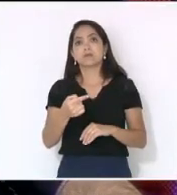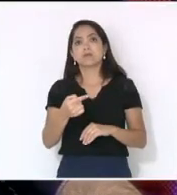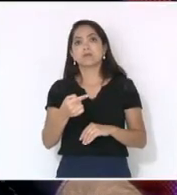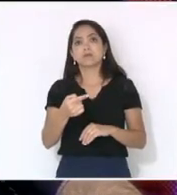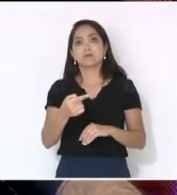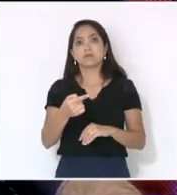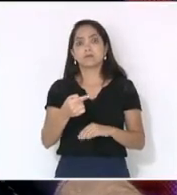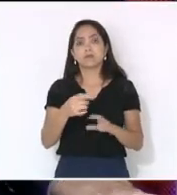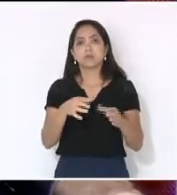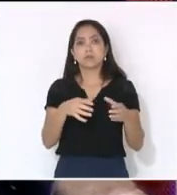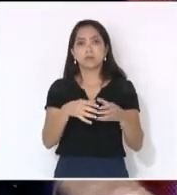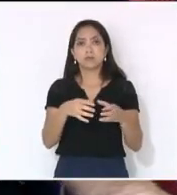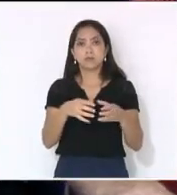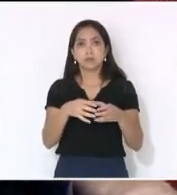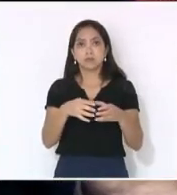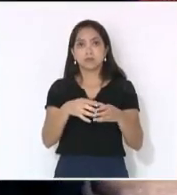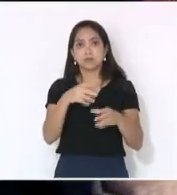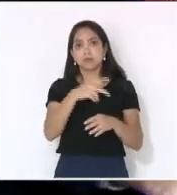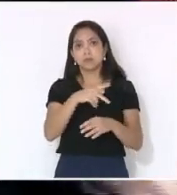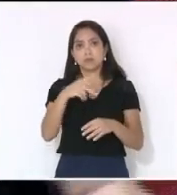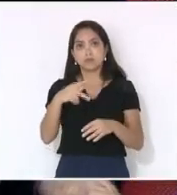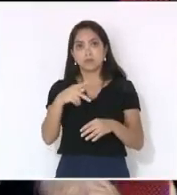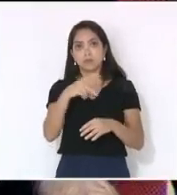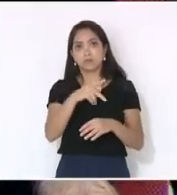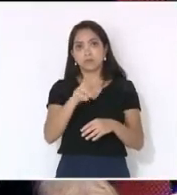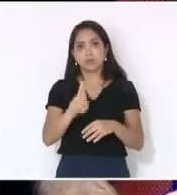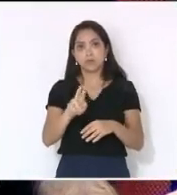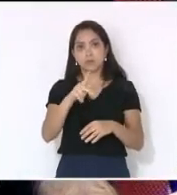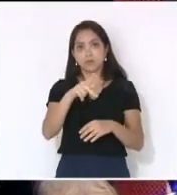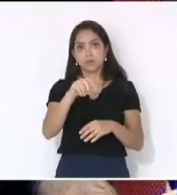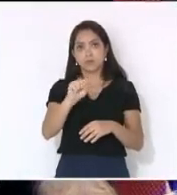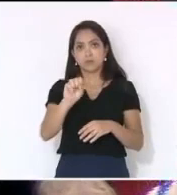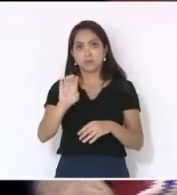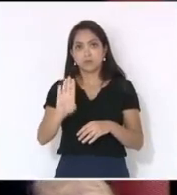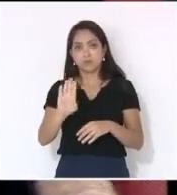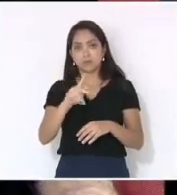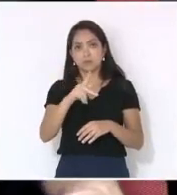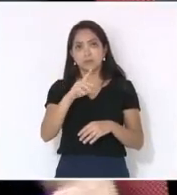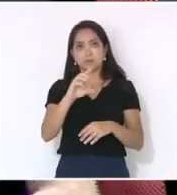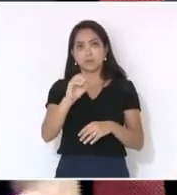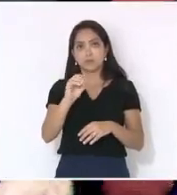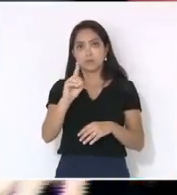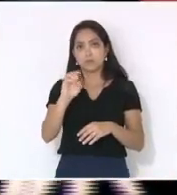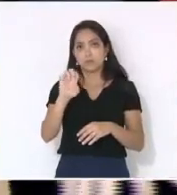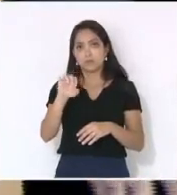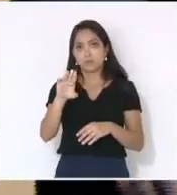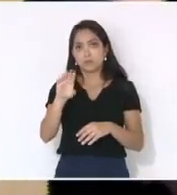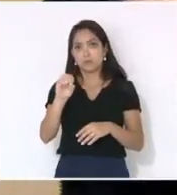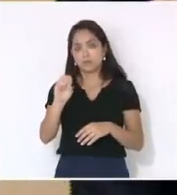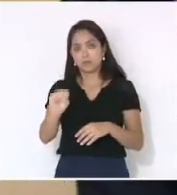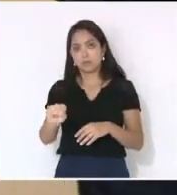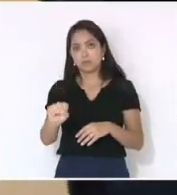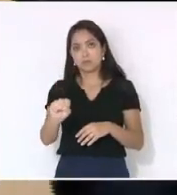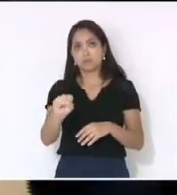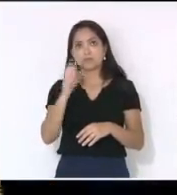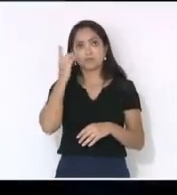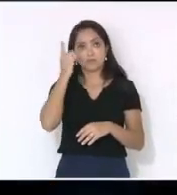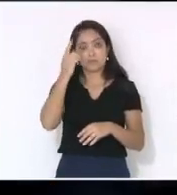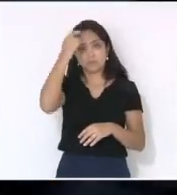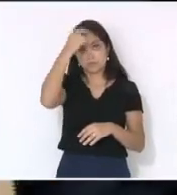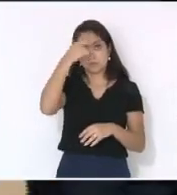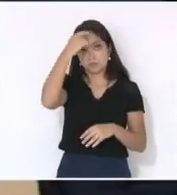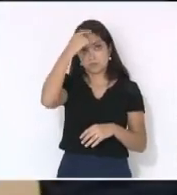o Bloco Parlamentar Progressista, PL, PSB, Podemos. Deputado Maurício.